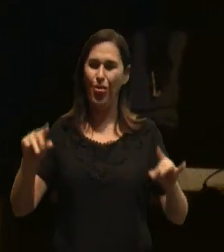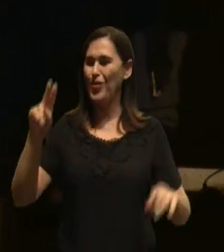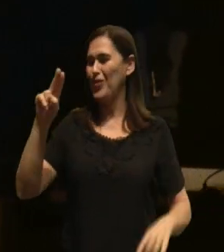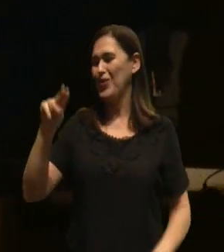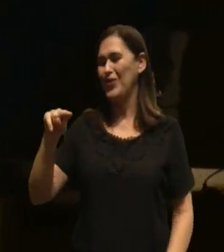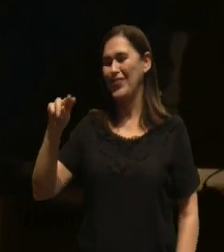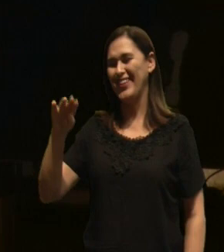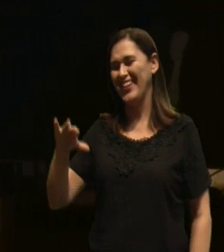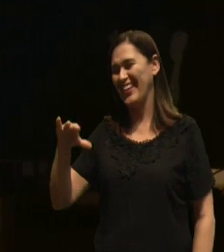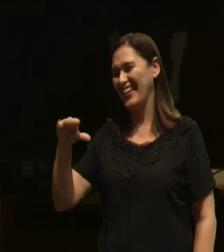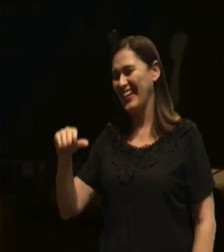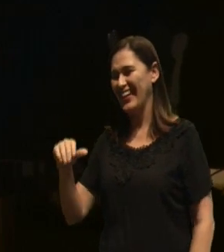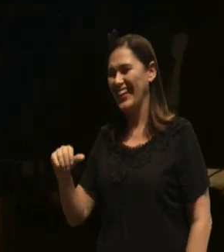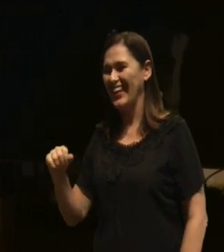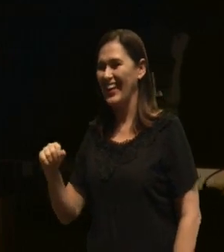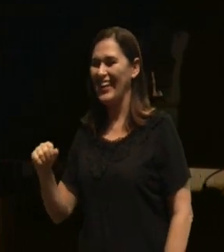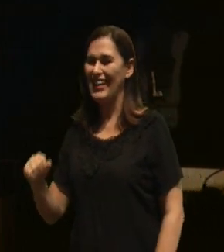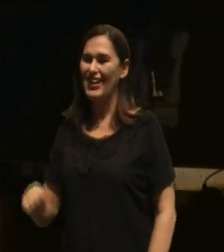desfaz.